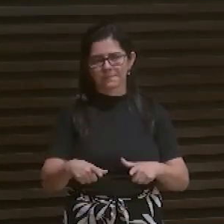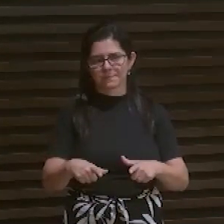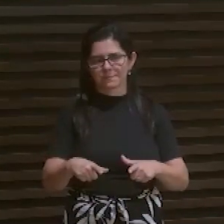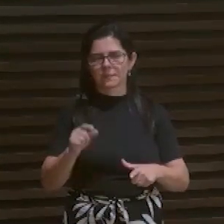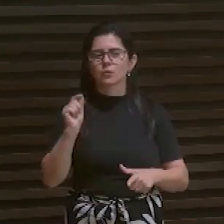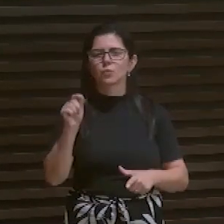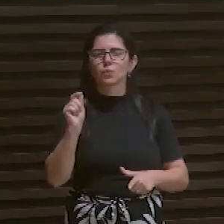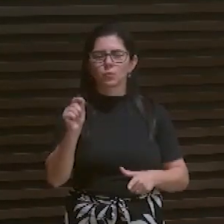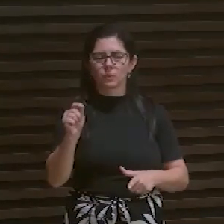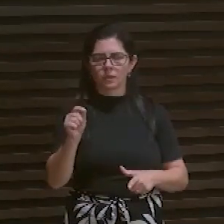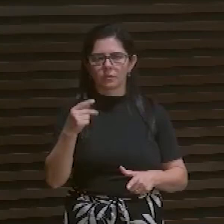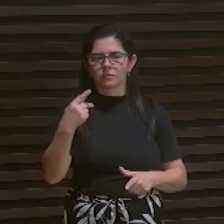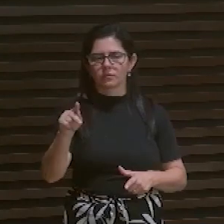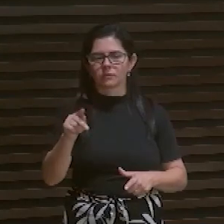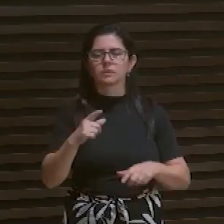corpo?